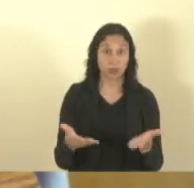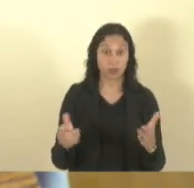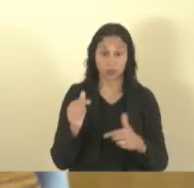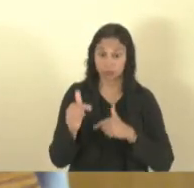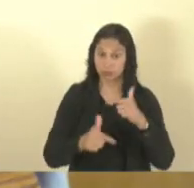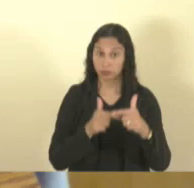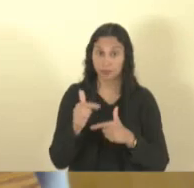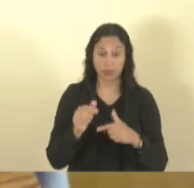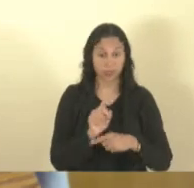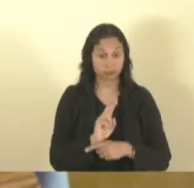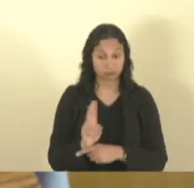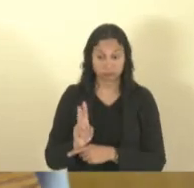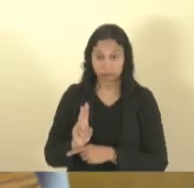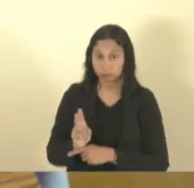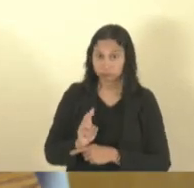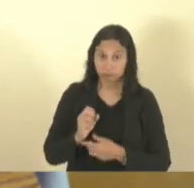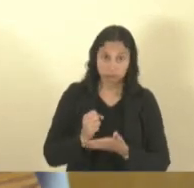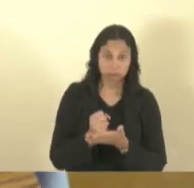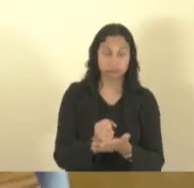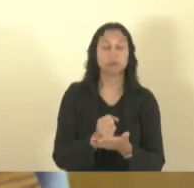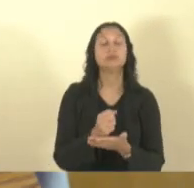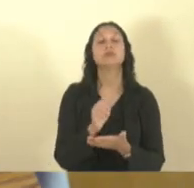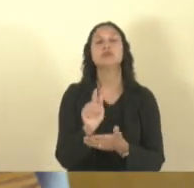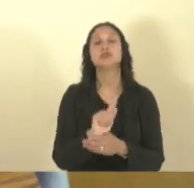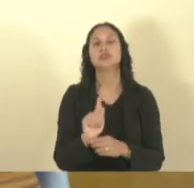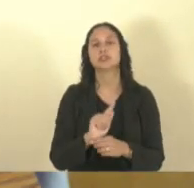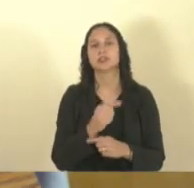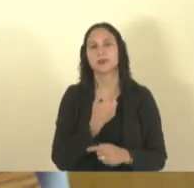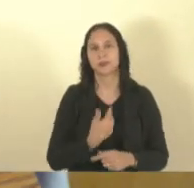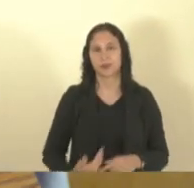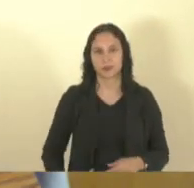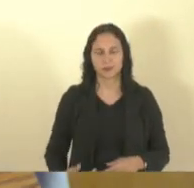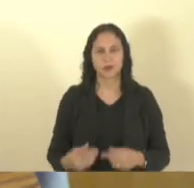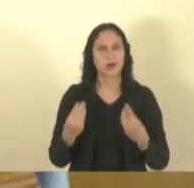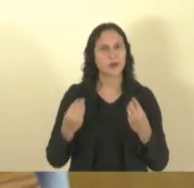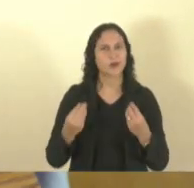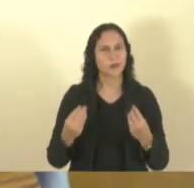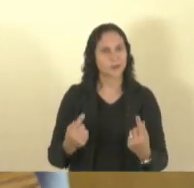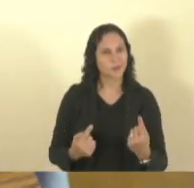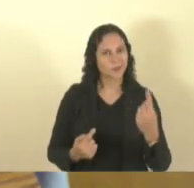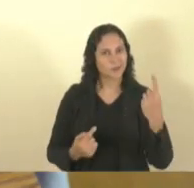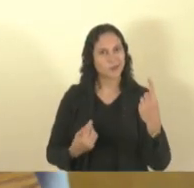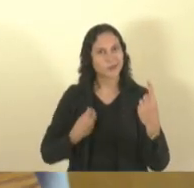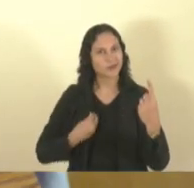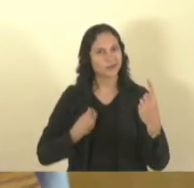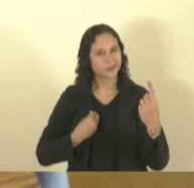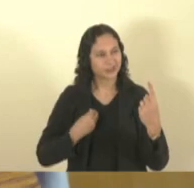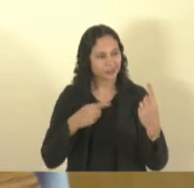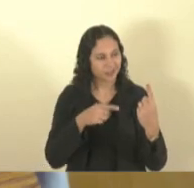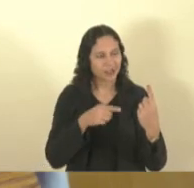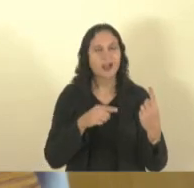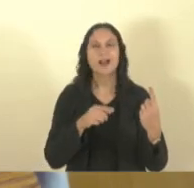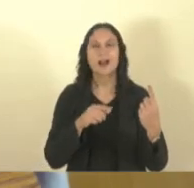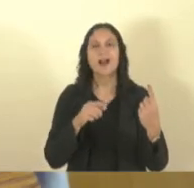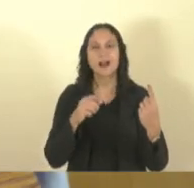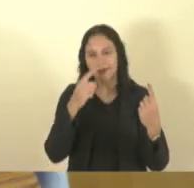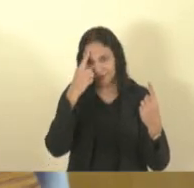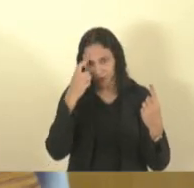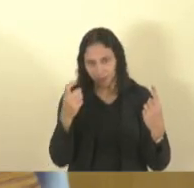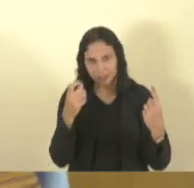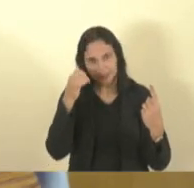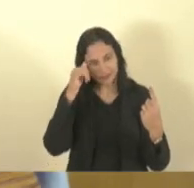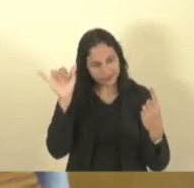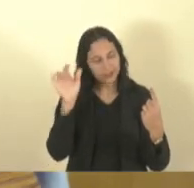desse importante programa de segurança pública. Quanto que vale uma vida poupada aí para a violência urbana no